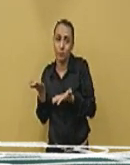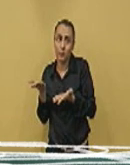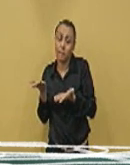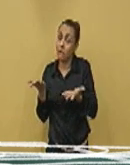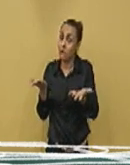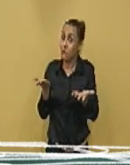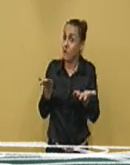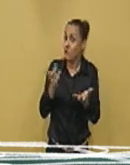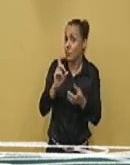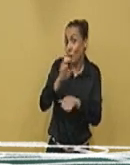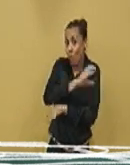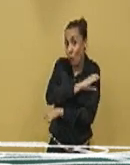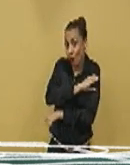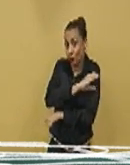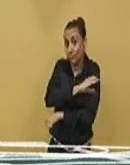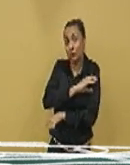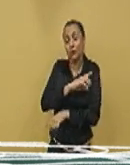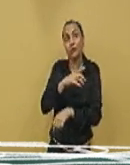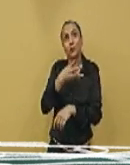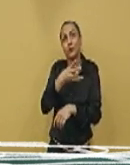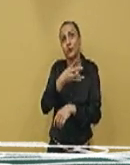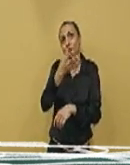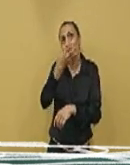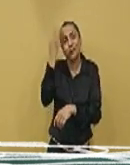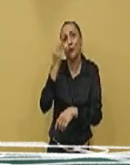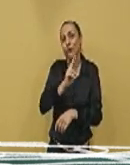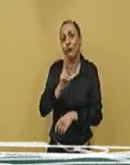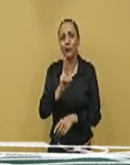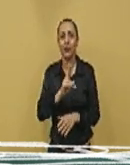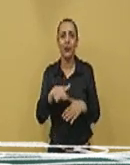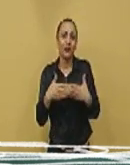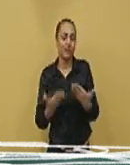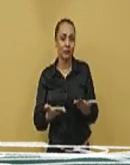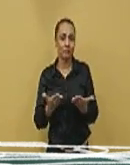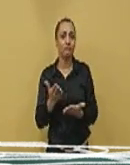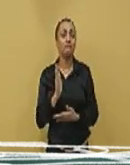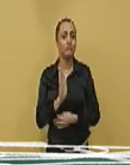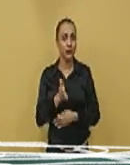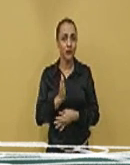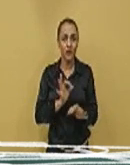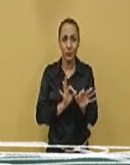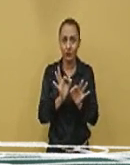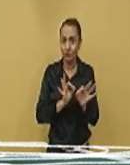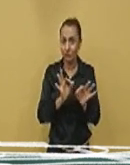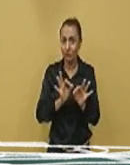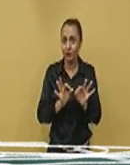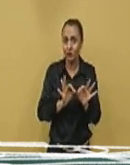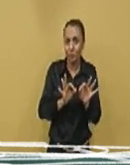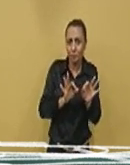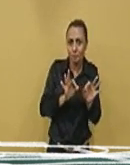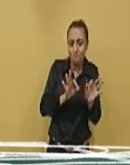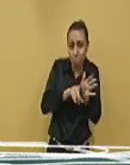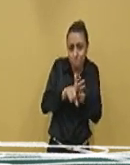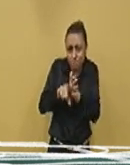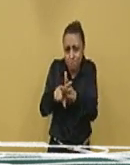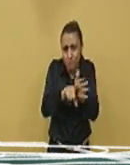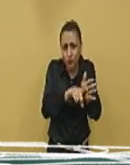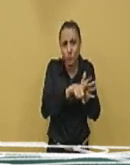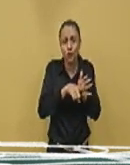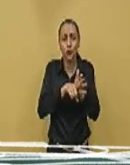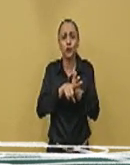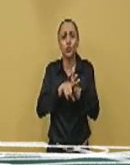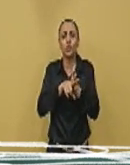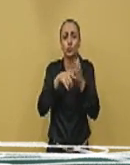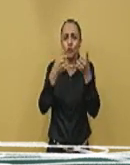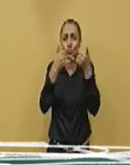não como coordenador, me fugiu o nome. Enfim, eu já fiz aqui na UFGD o mapeamento do sistema elétrico